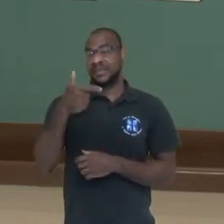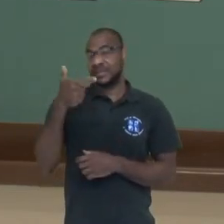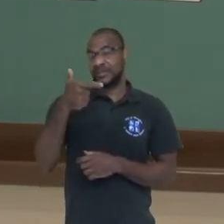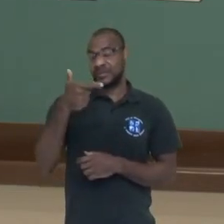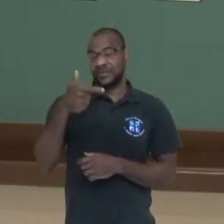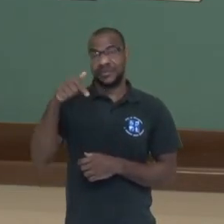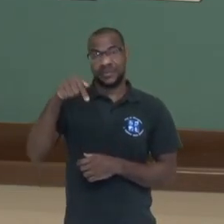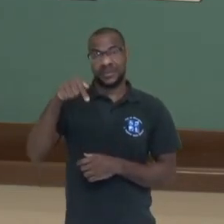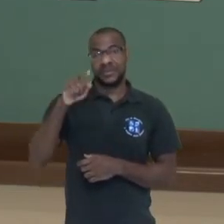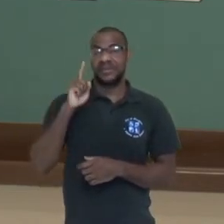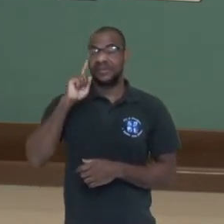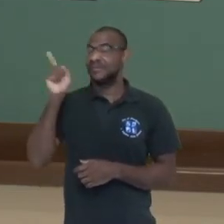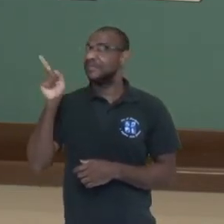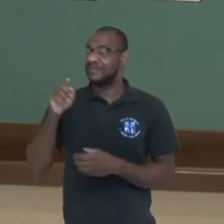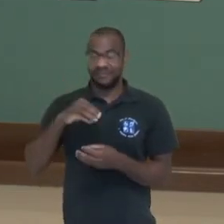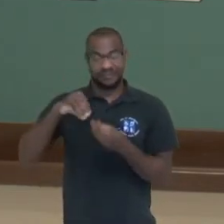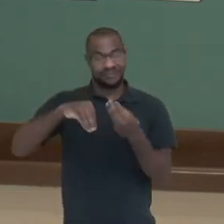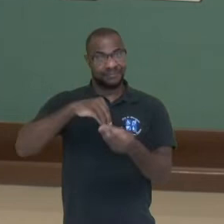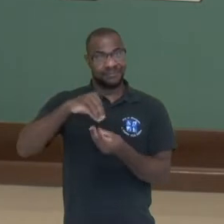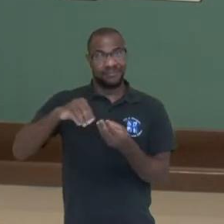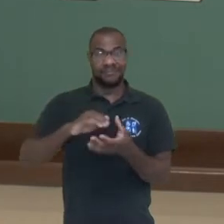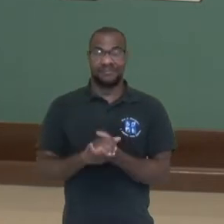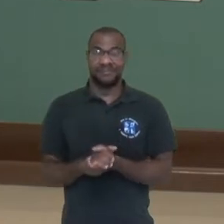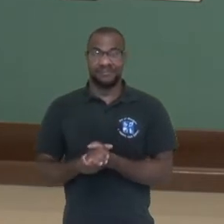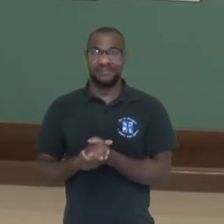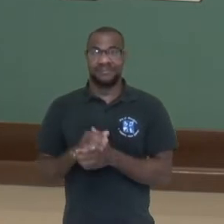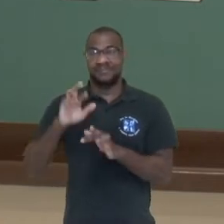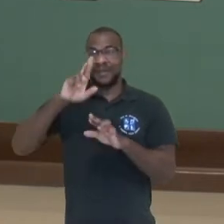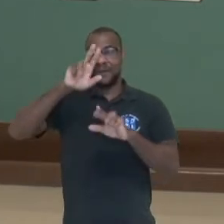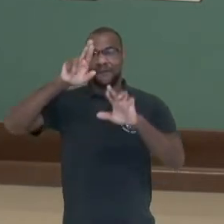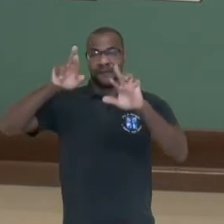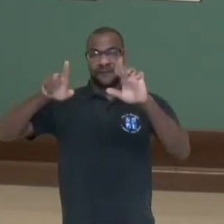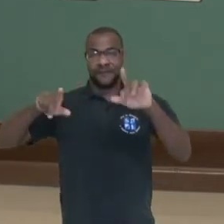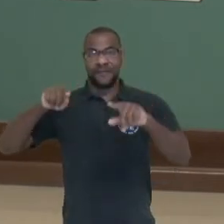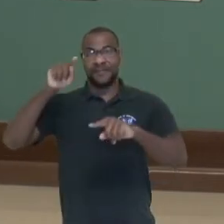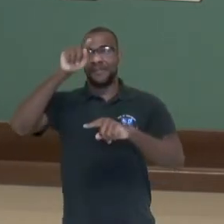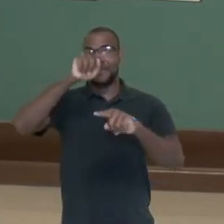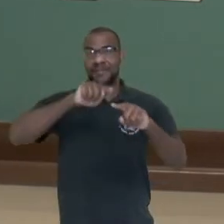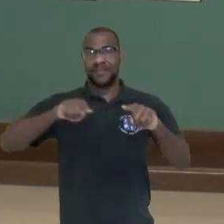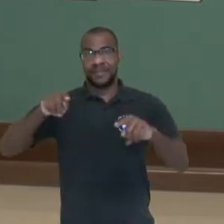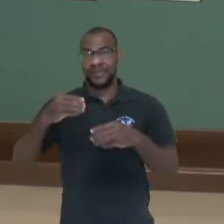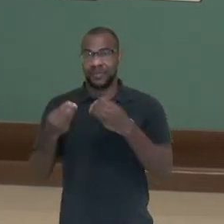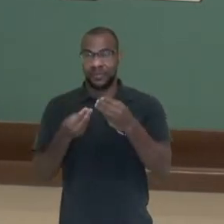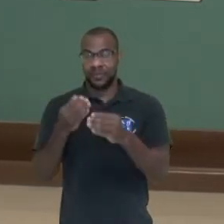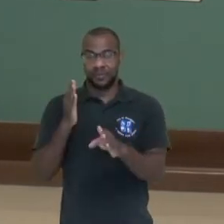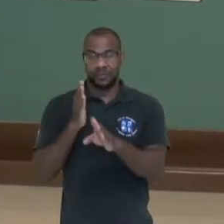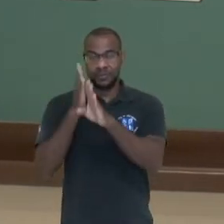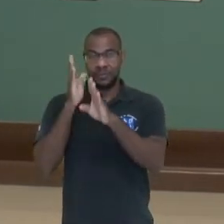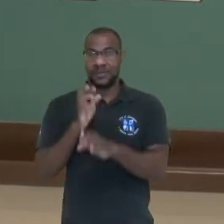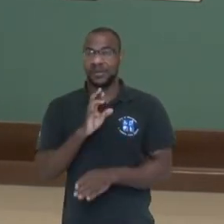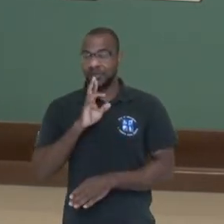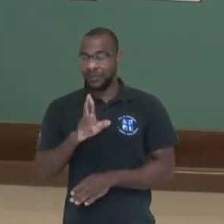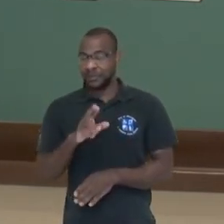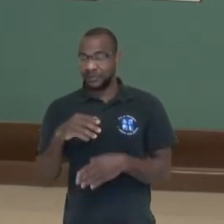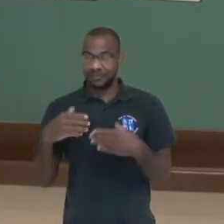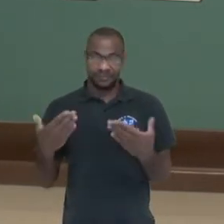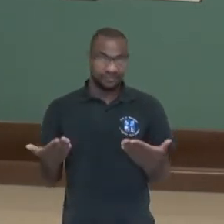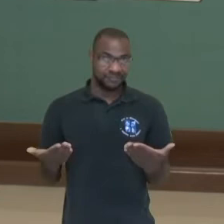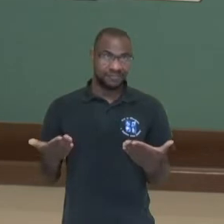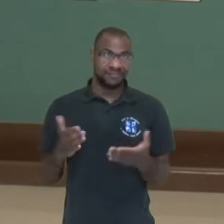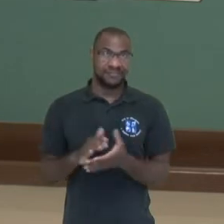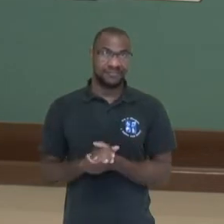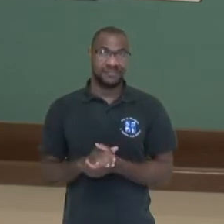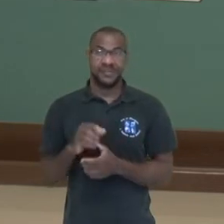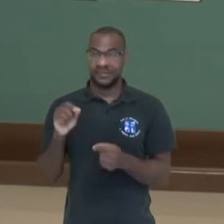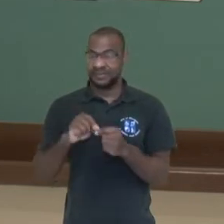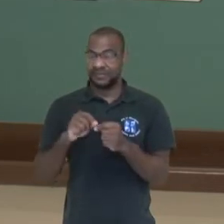eu mesclei, né? Cada um está num quadrante diferente. Como você chegou nessa resposta? Se você chegou nela, porque você